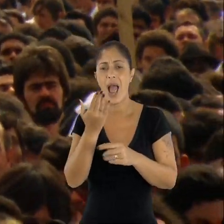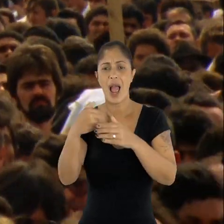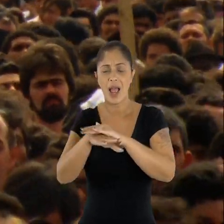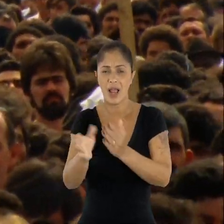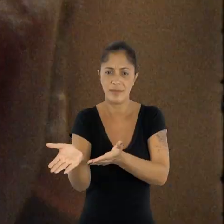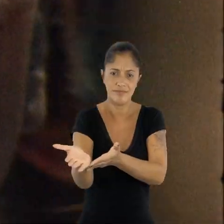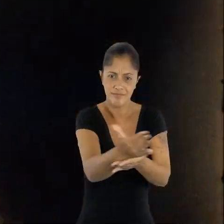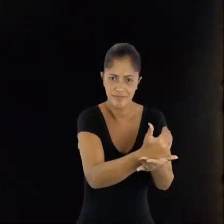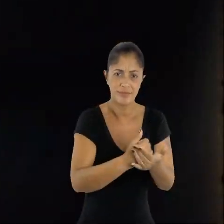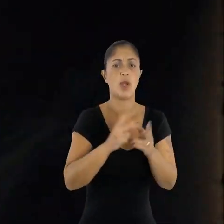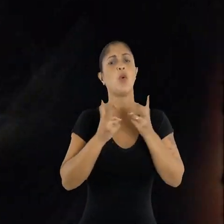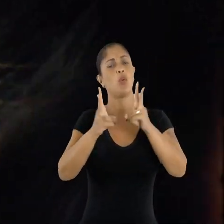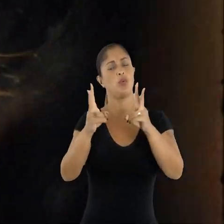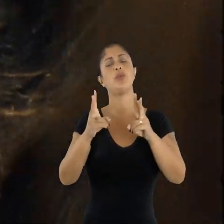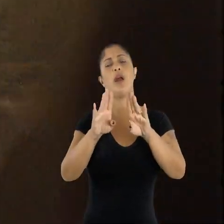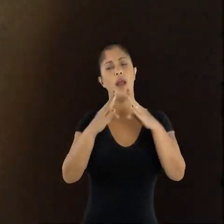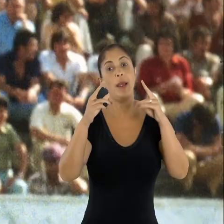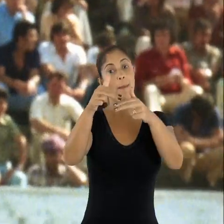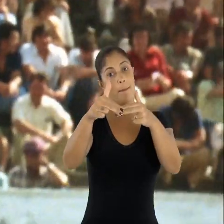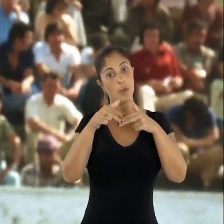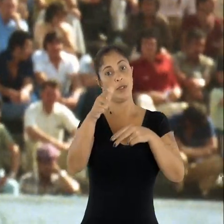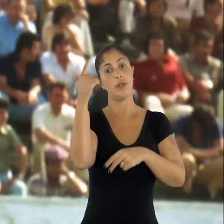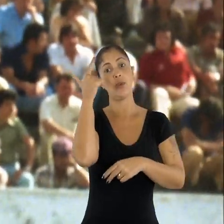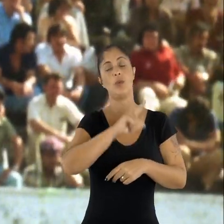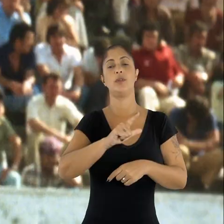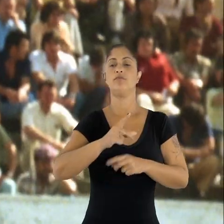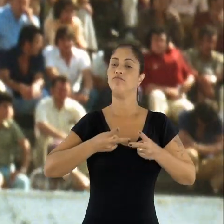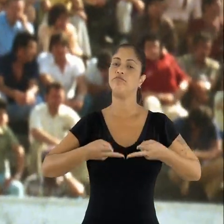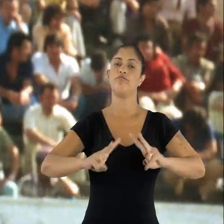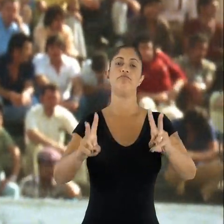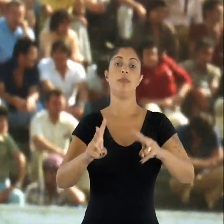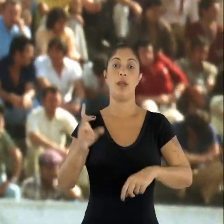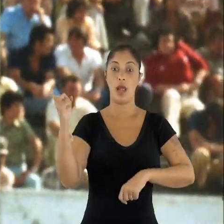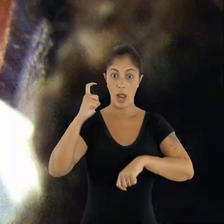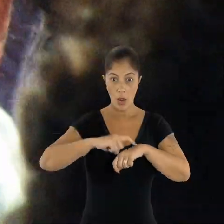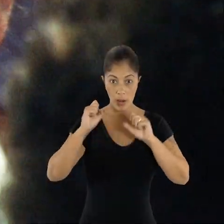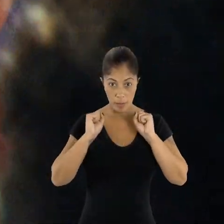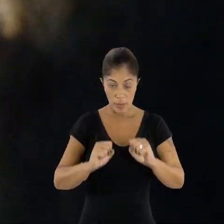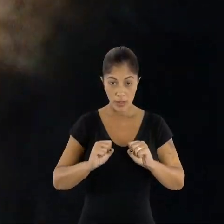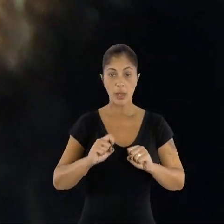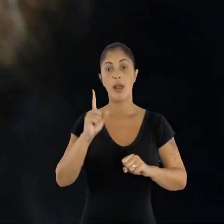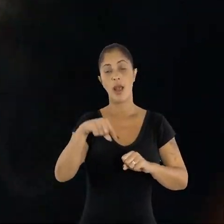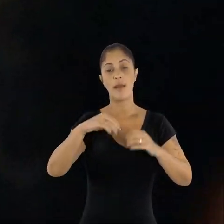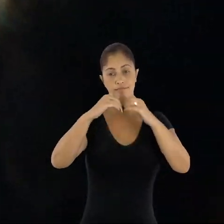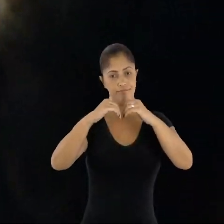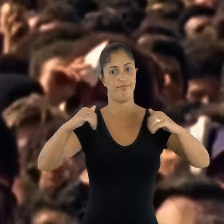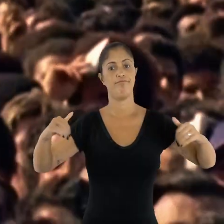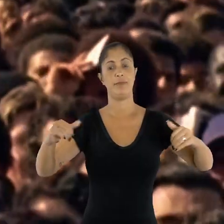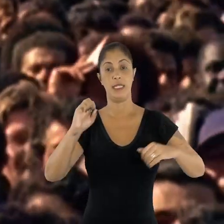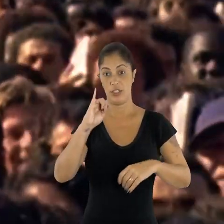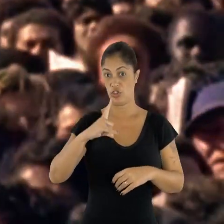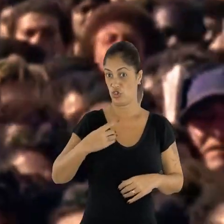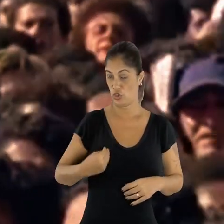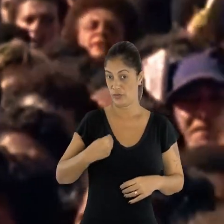de mantimentos continuam abertos. Unidos que vocês vão conseguir ir em frente. Pior que pudesse ocorrer seria a